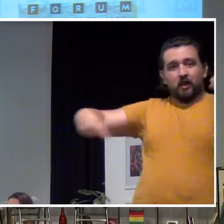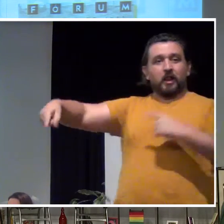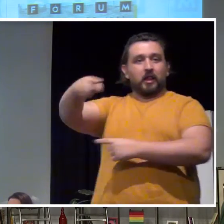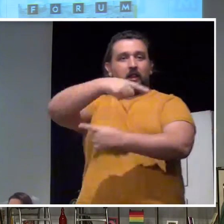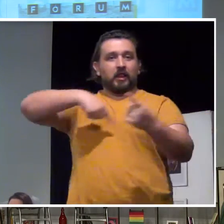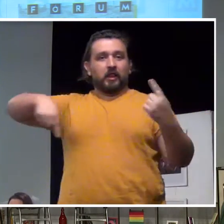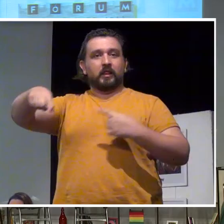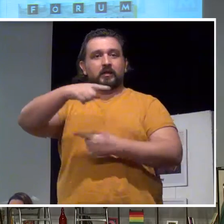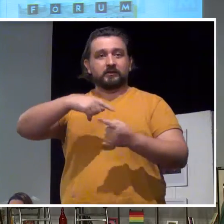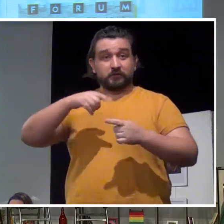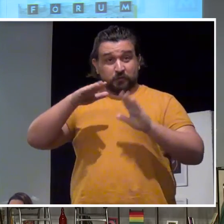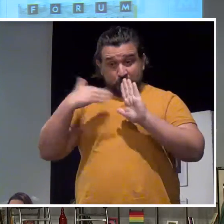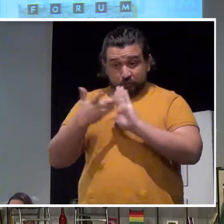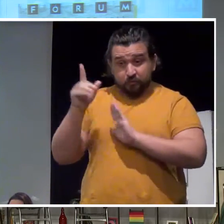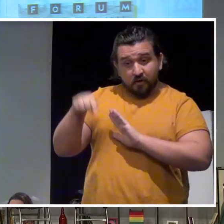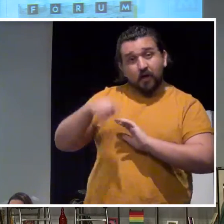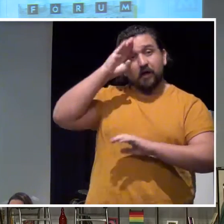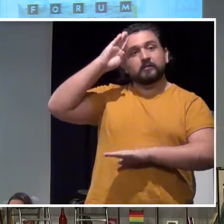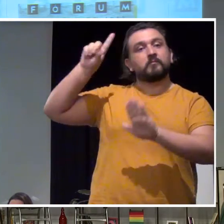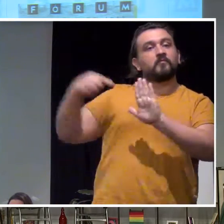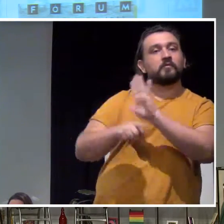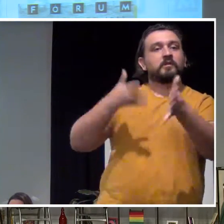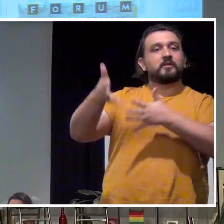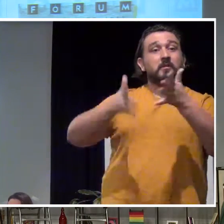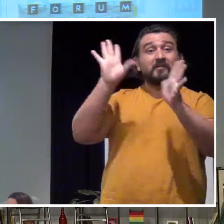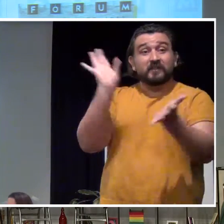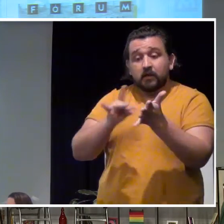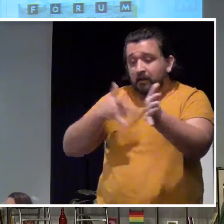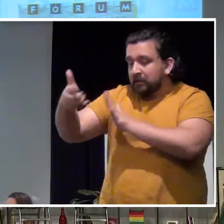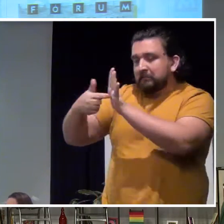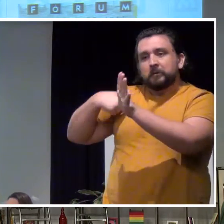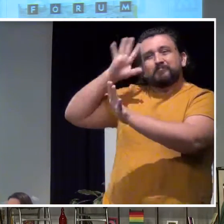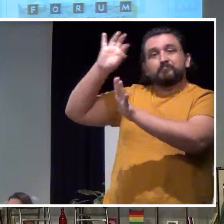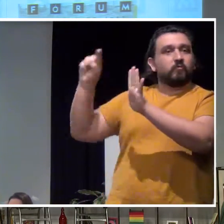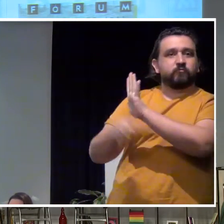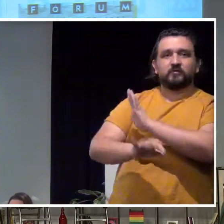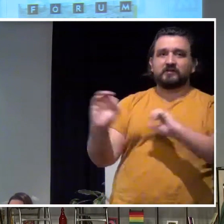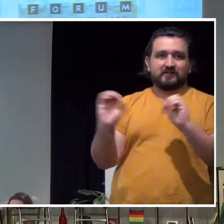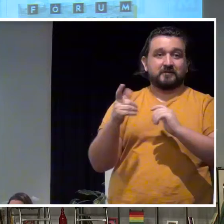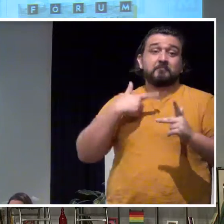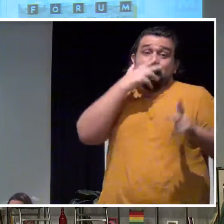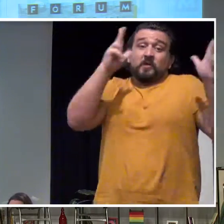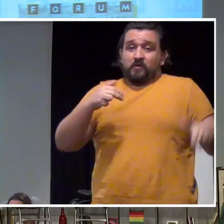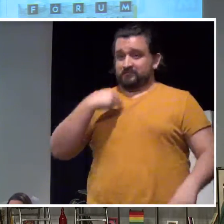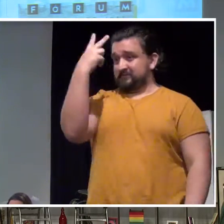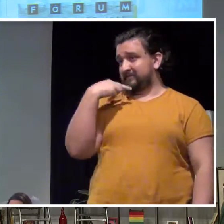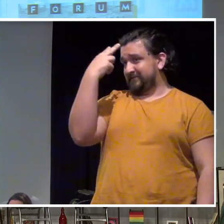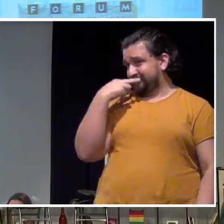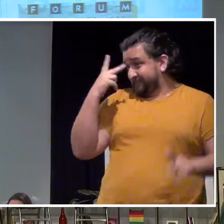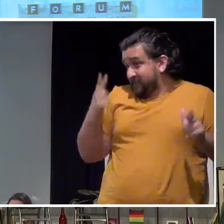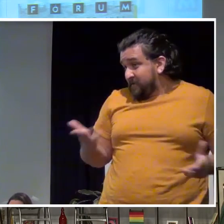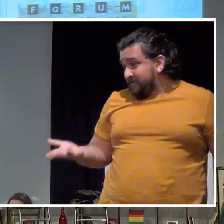aprofundamento acadêmico em língua de sinais sem compreender a língua profundamente. Então, eu estava como uma cega, com toda